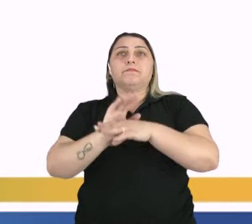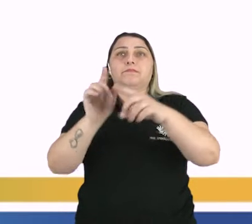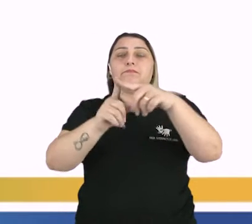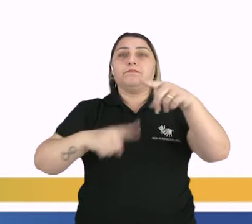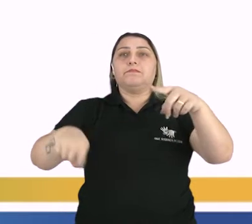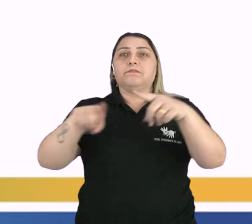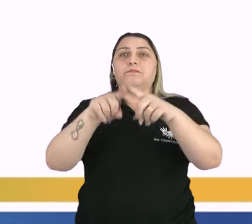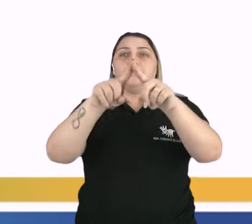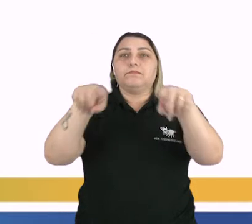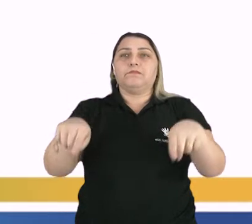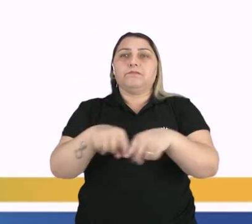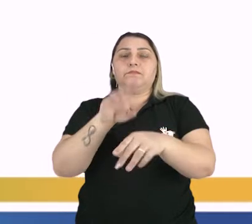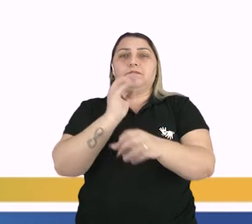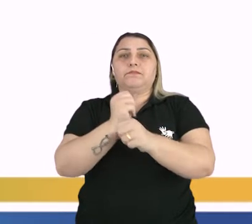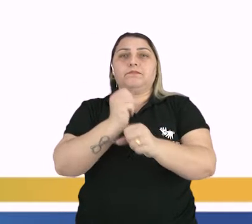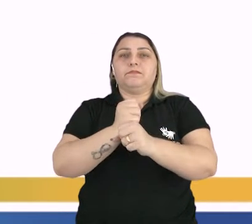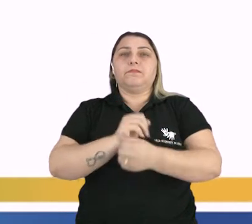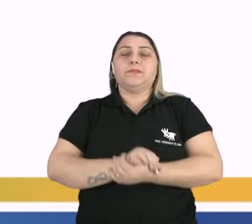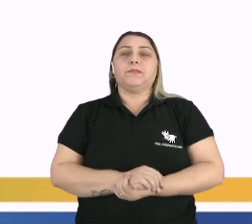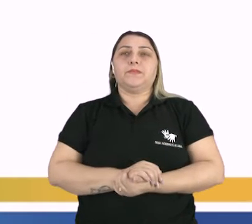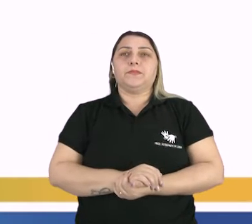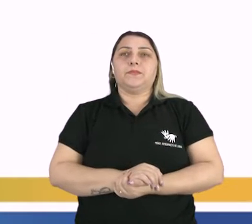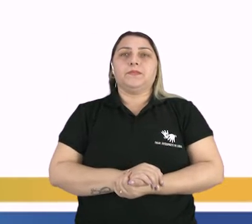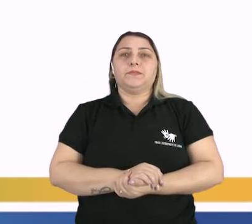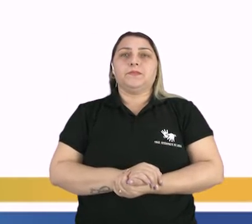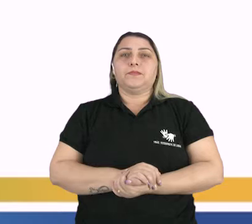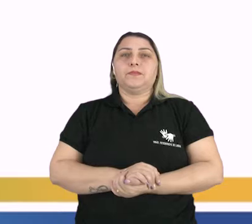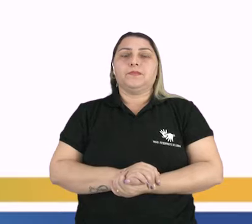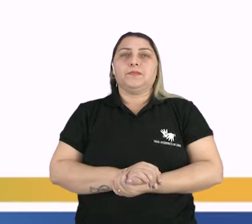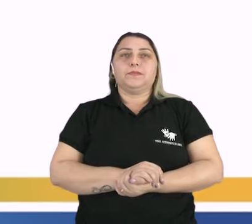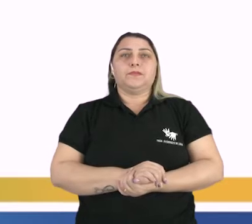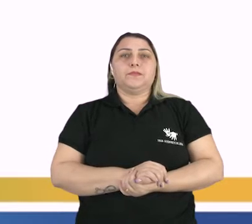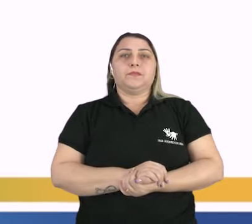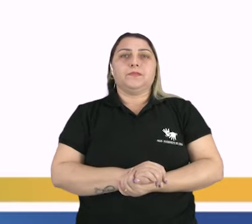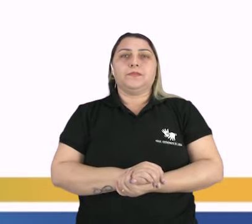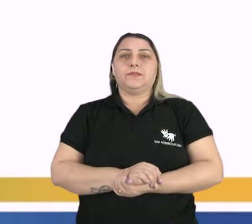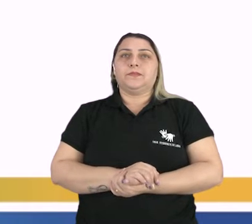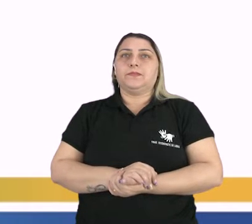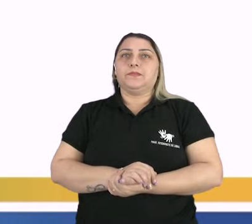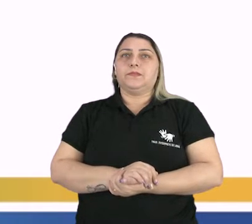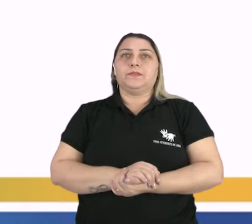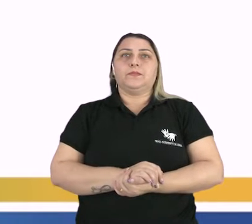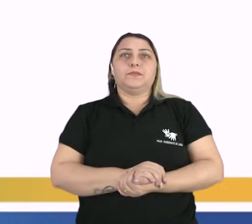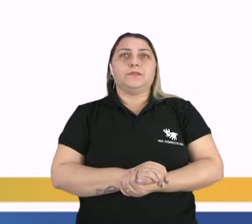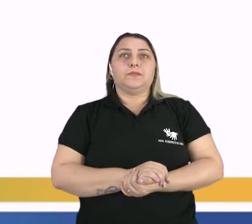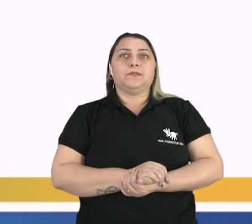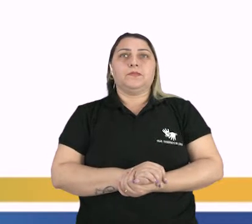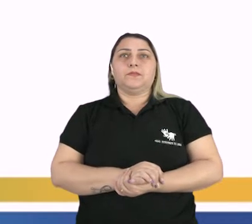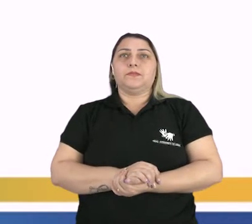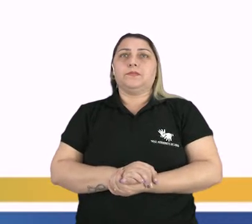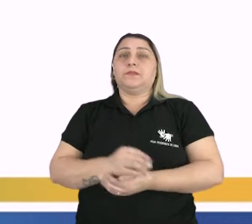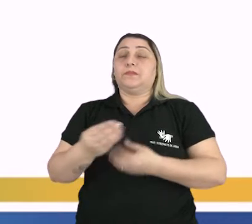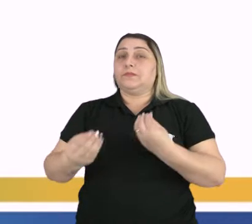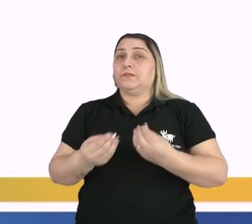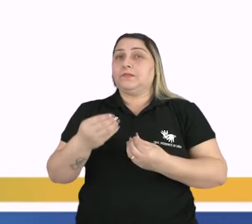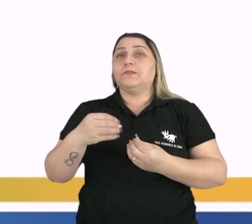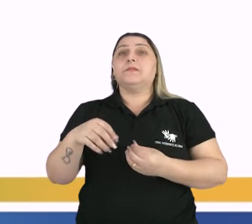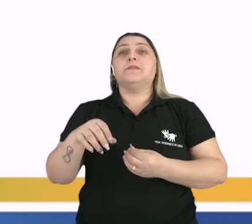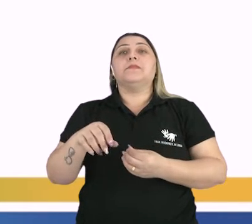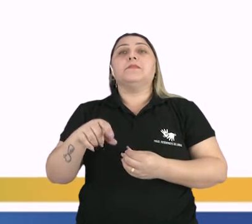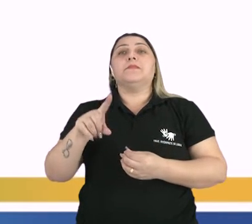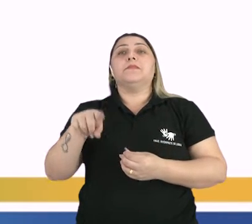angulares obtidas com auxílio desse, né, sistema, ou melhor, desse ciclo trigonométrico. Então, como o raio,